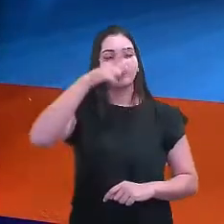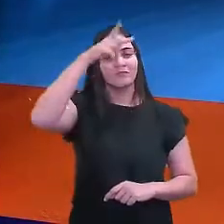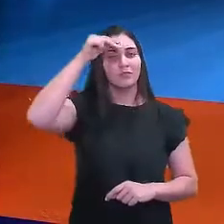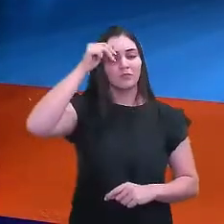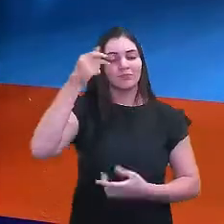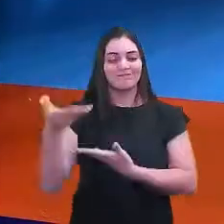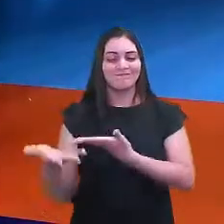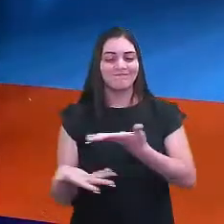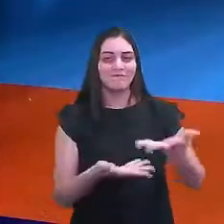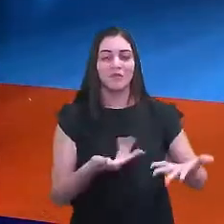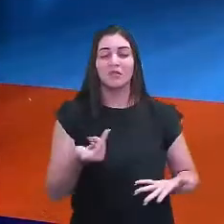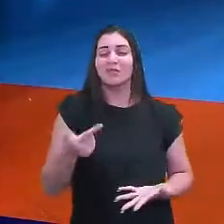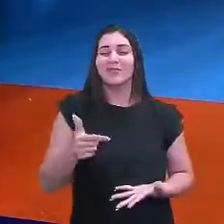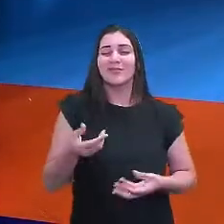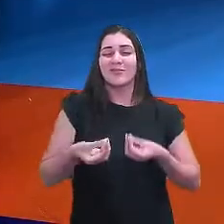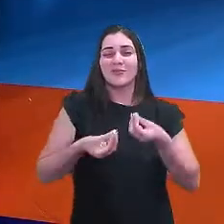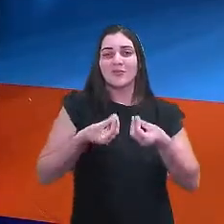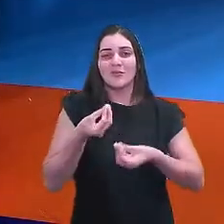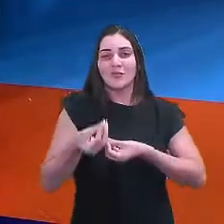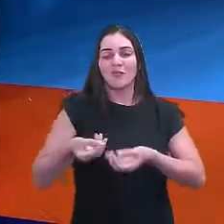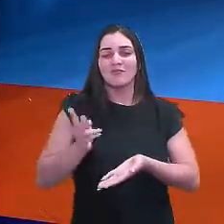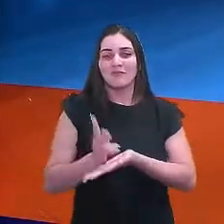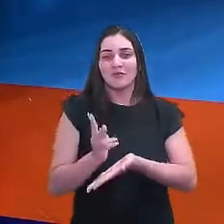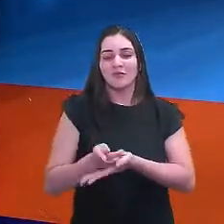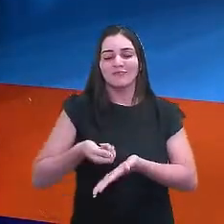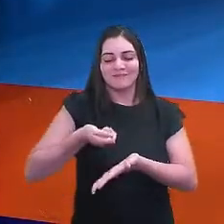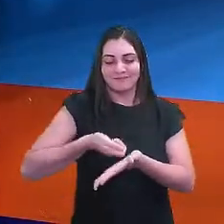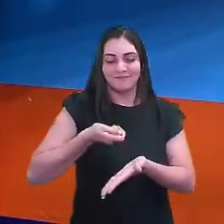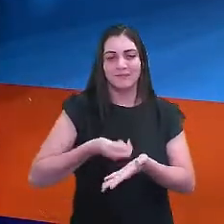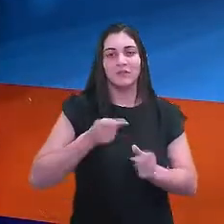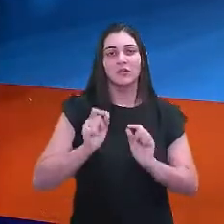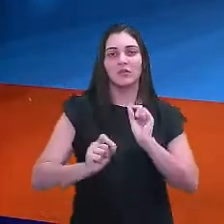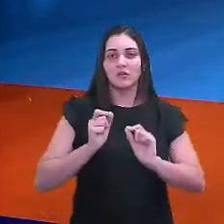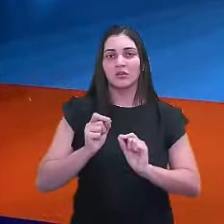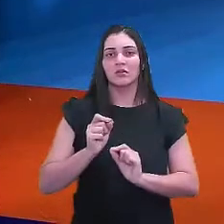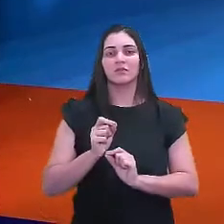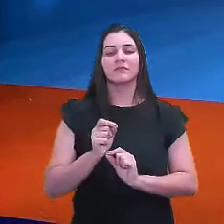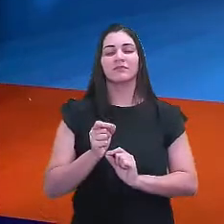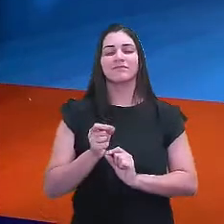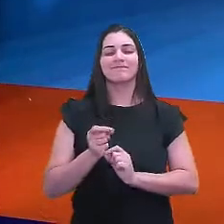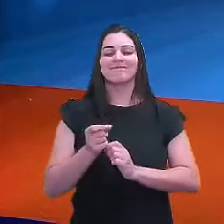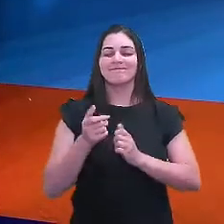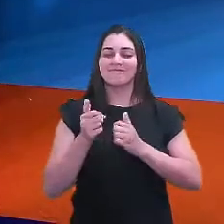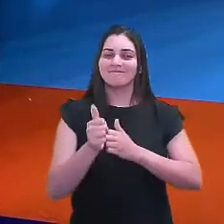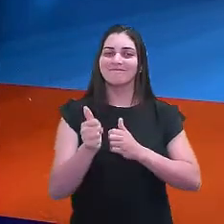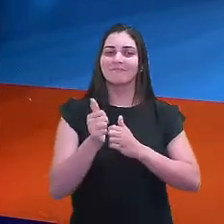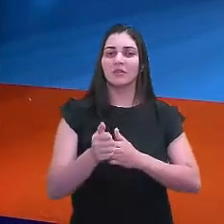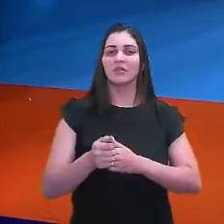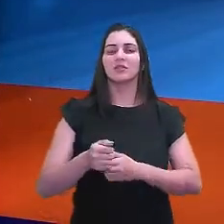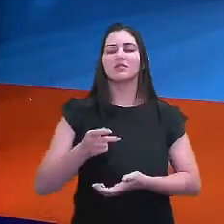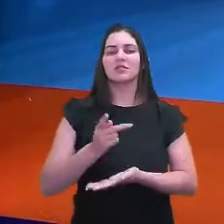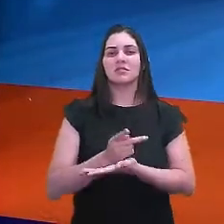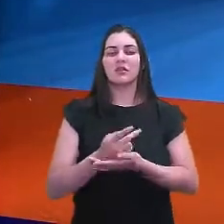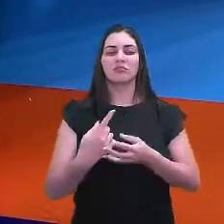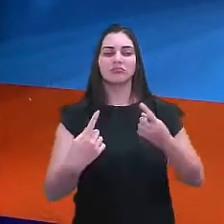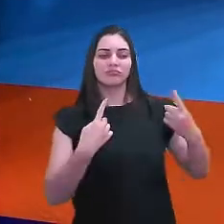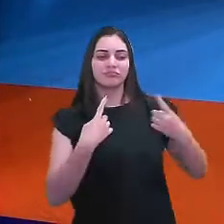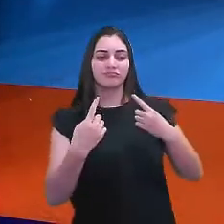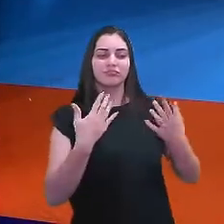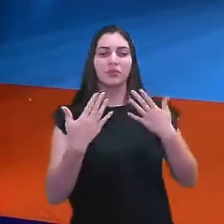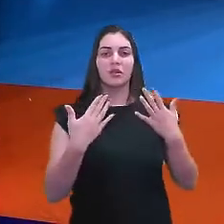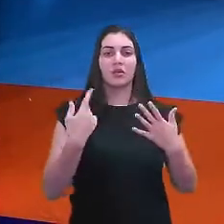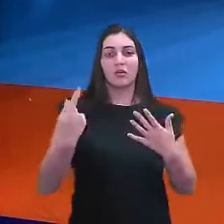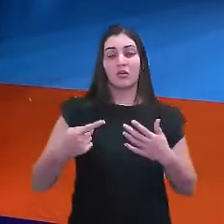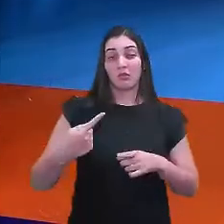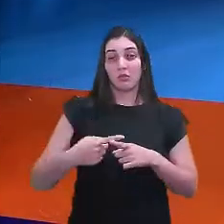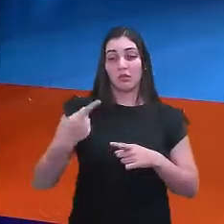gente, não continuar insistindo aqui nessa tríade, que está o tempo todo dialogando uma com a outra. Porque esse ambiente aqui,